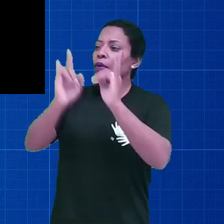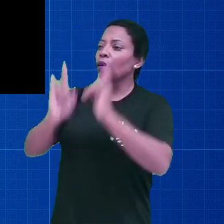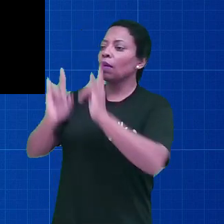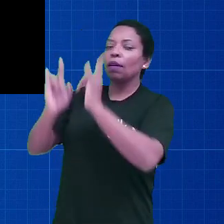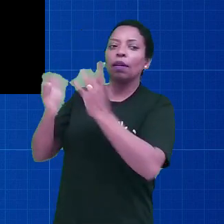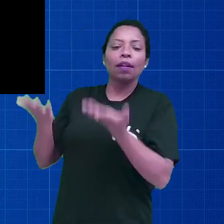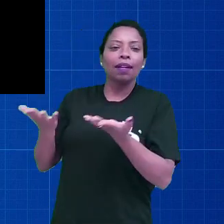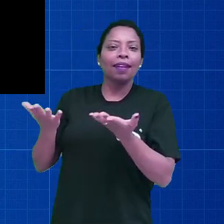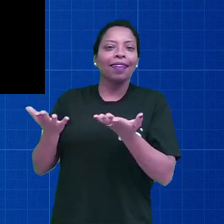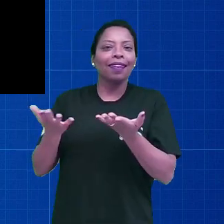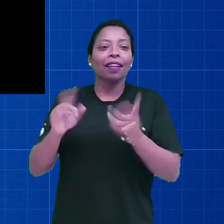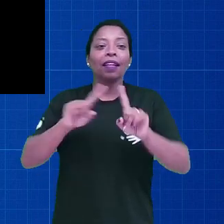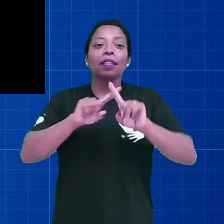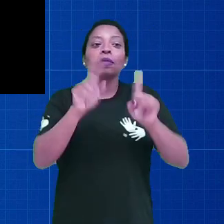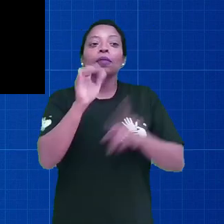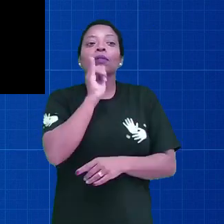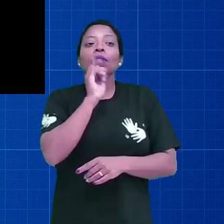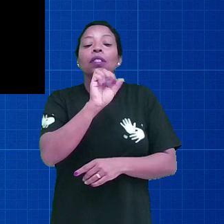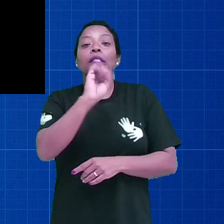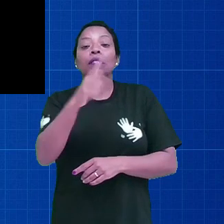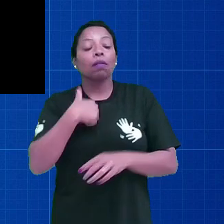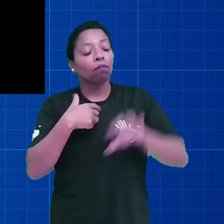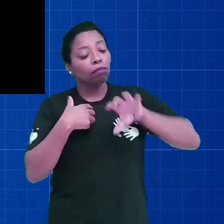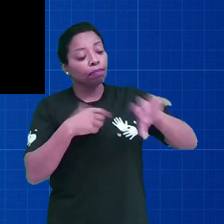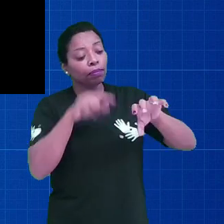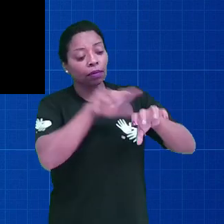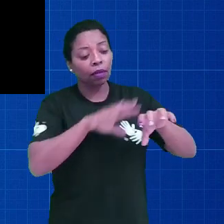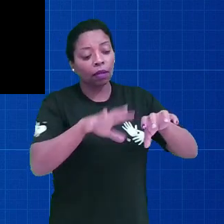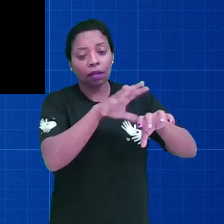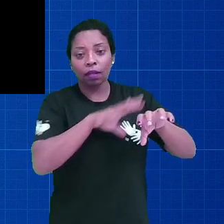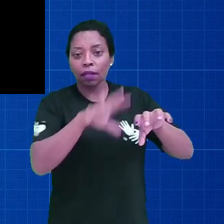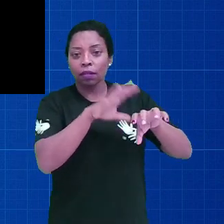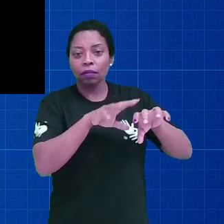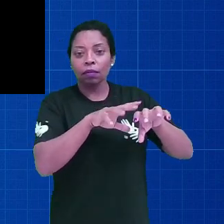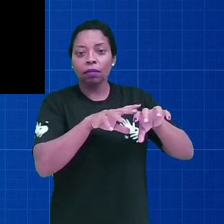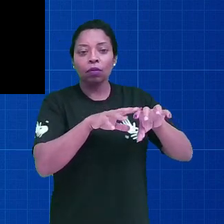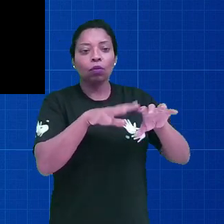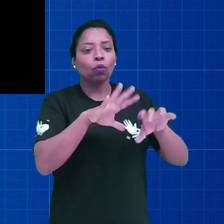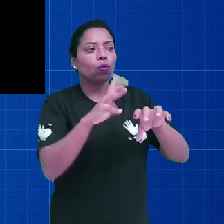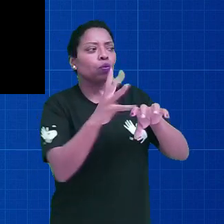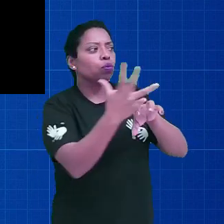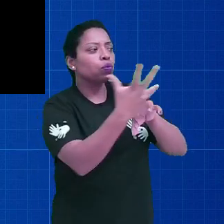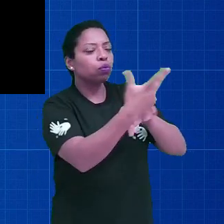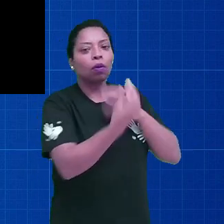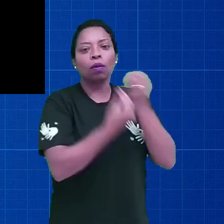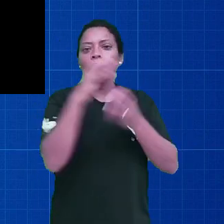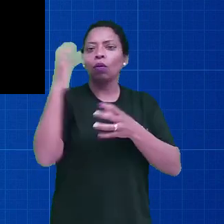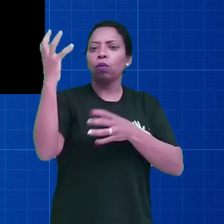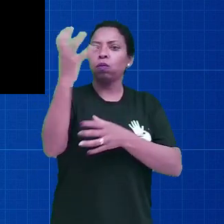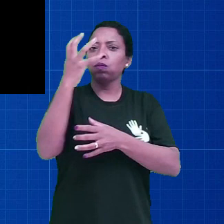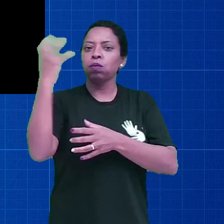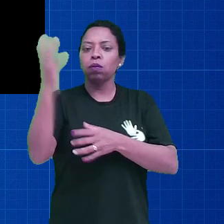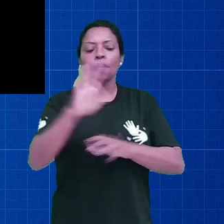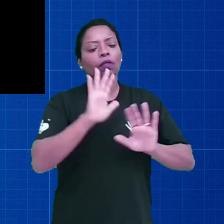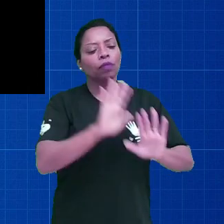instalo nesse local aqui uma estação meteorológica, e essa estação meteorológica continua lá, nesse